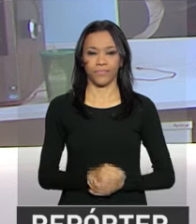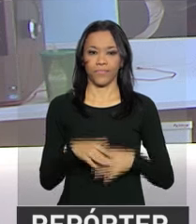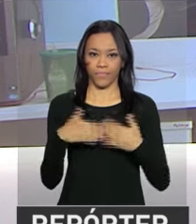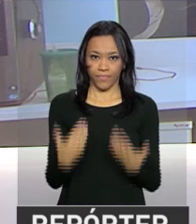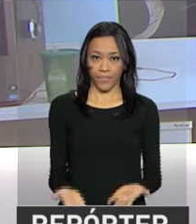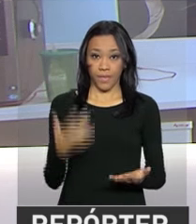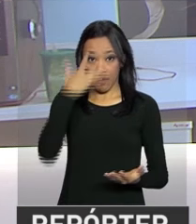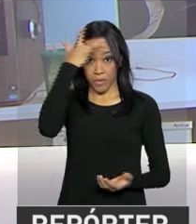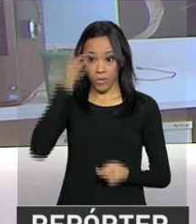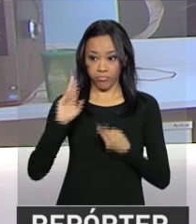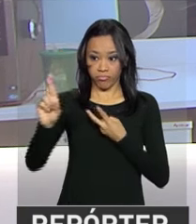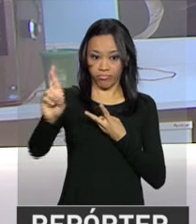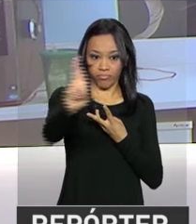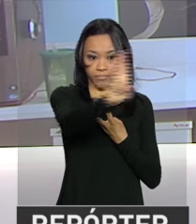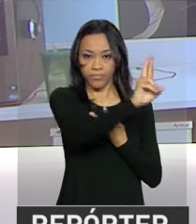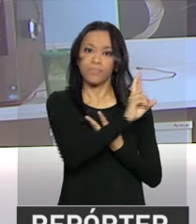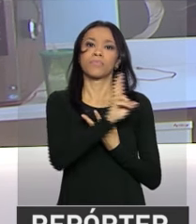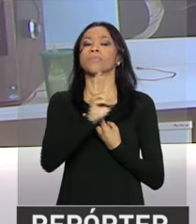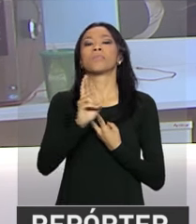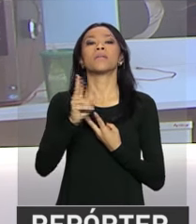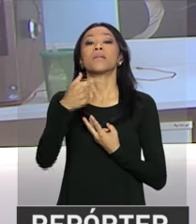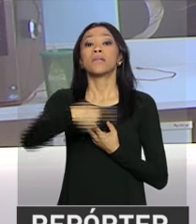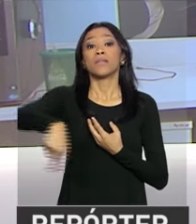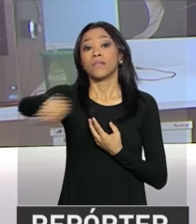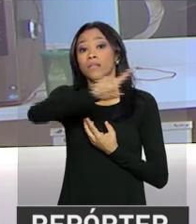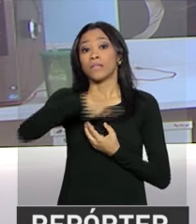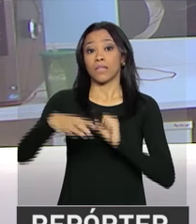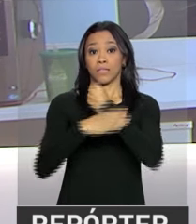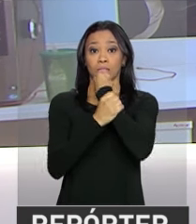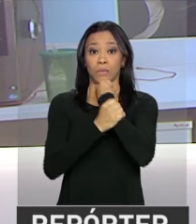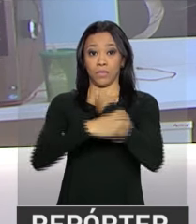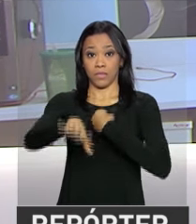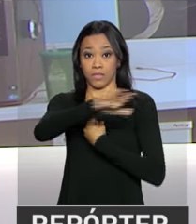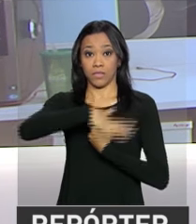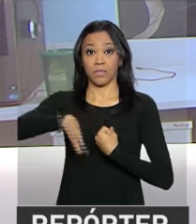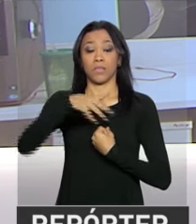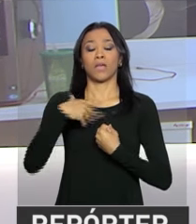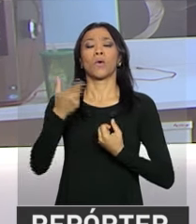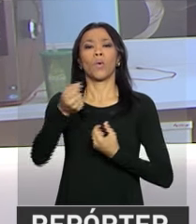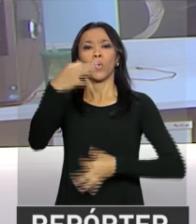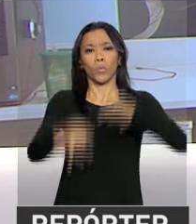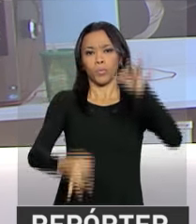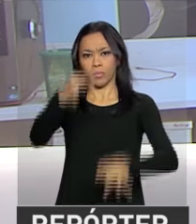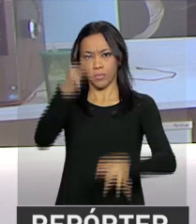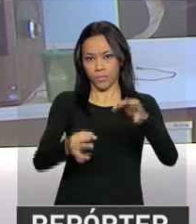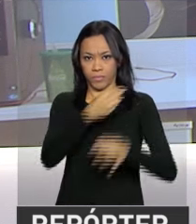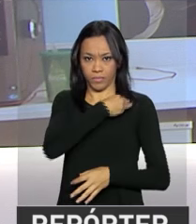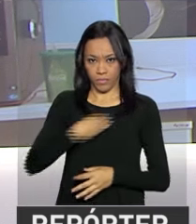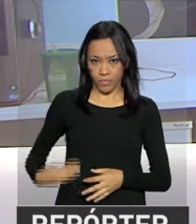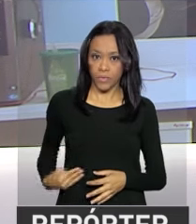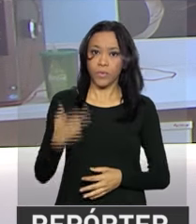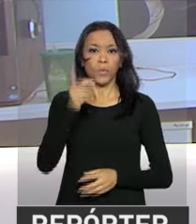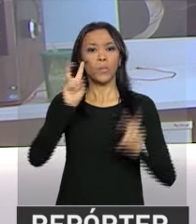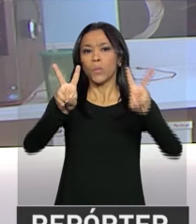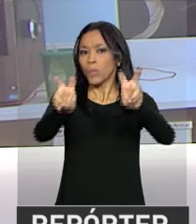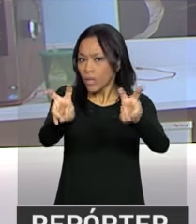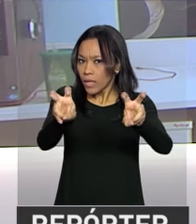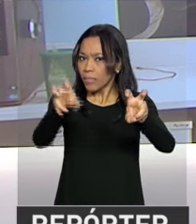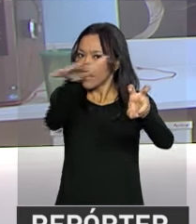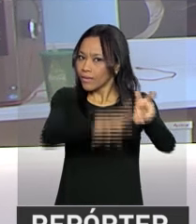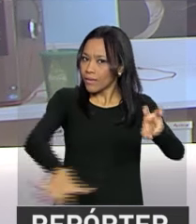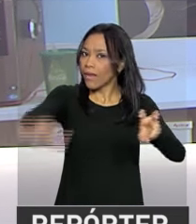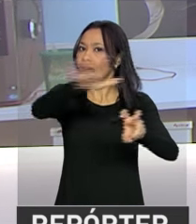representantes da Segurança Pública de todo o país se reuniram em Brasília com o ministro da Justiça na pauta questões ligadas ao